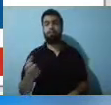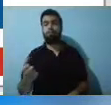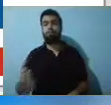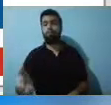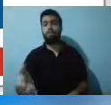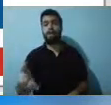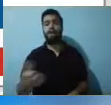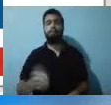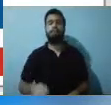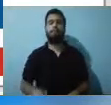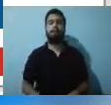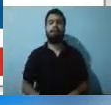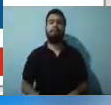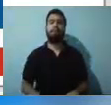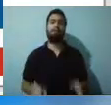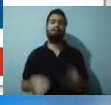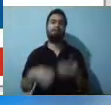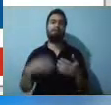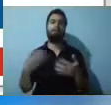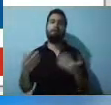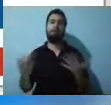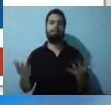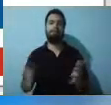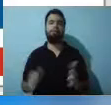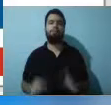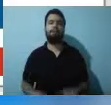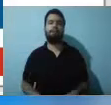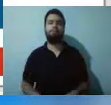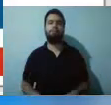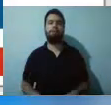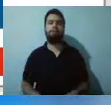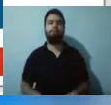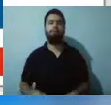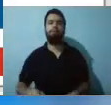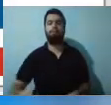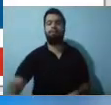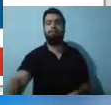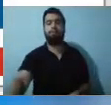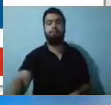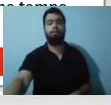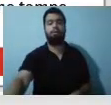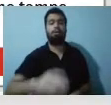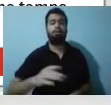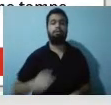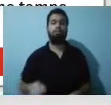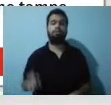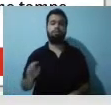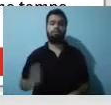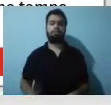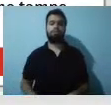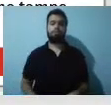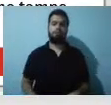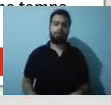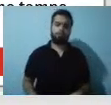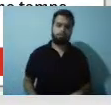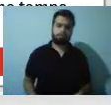por exemplo, usa HP, marca HP. Eu já não sei qual é a nação que pertence, né, à HP. Enfim.